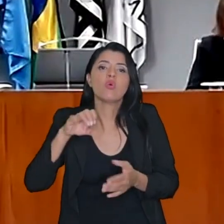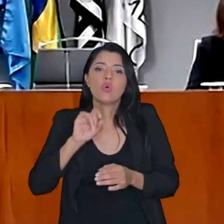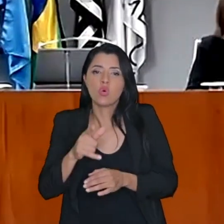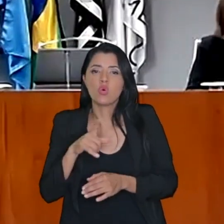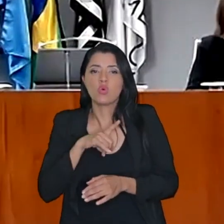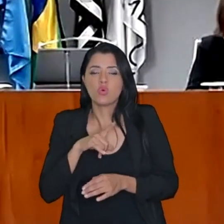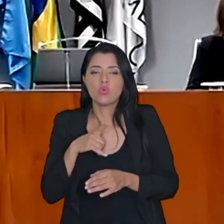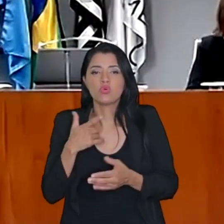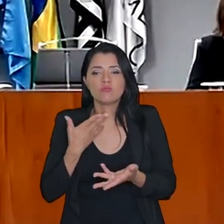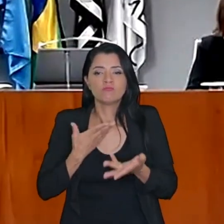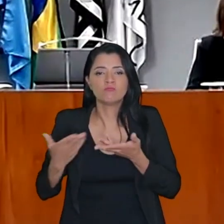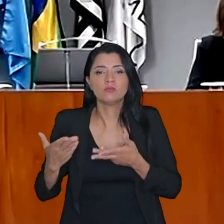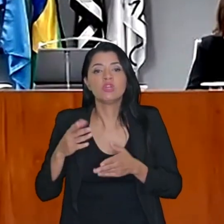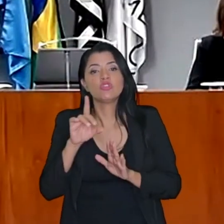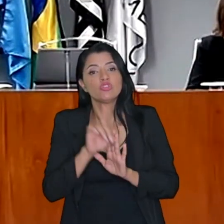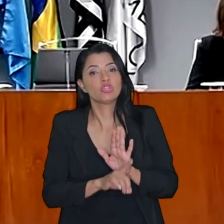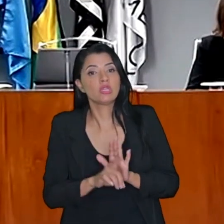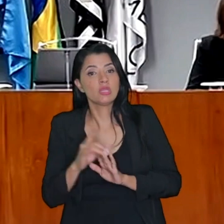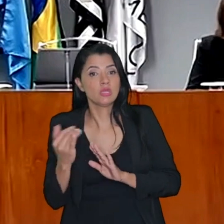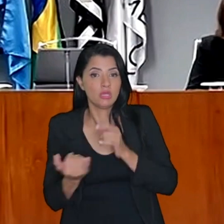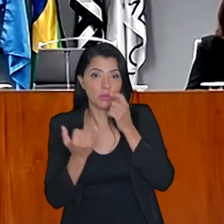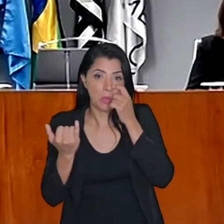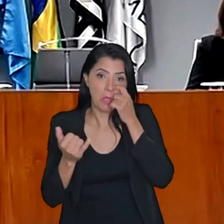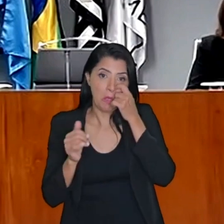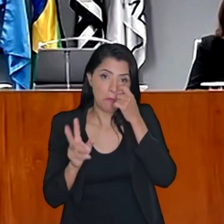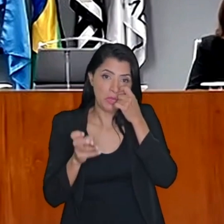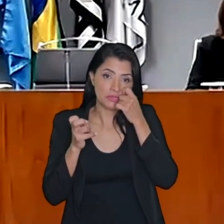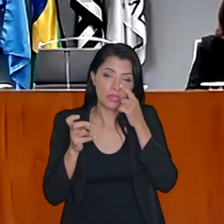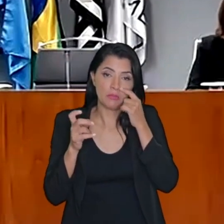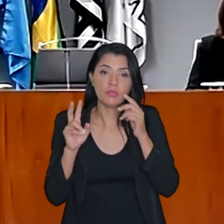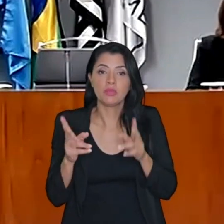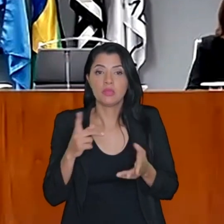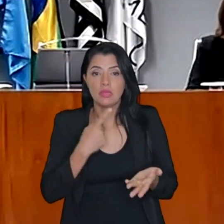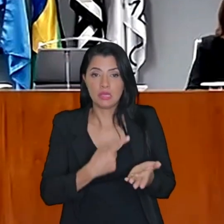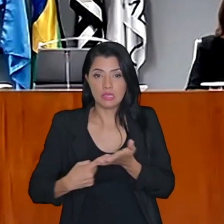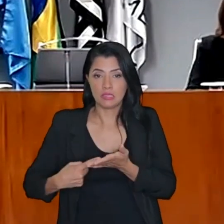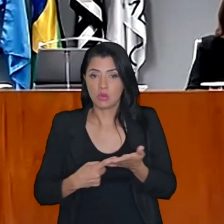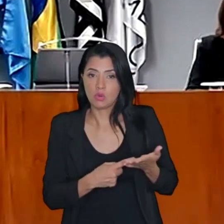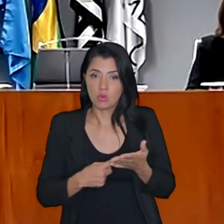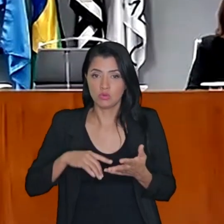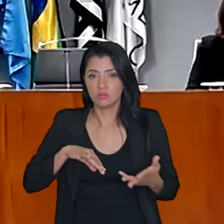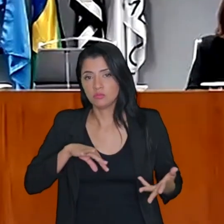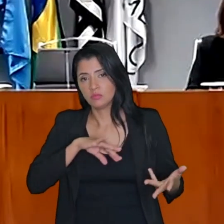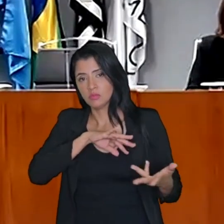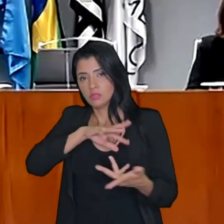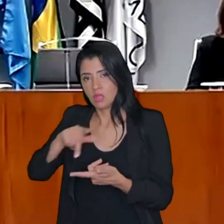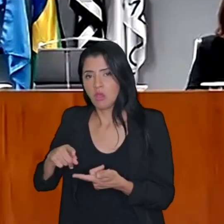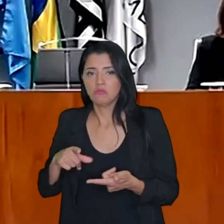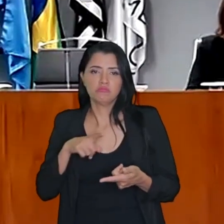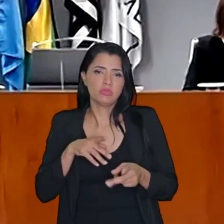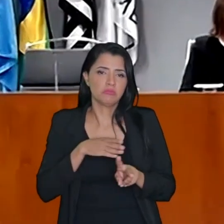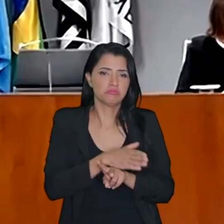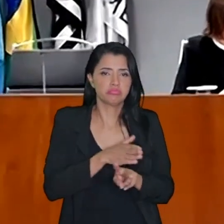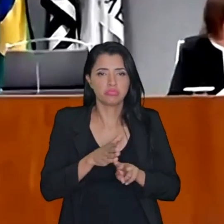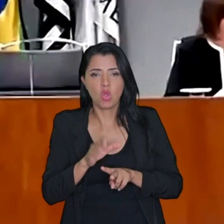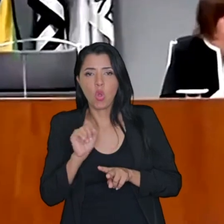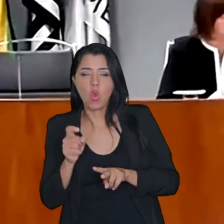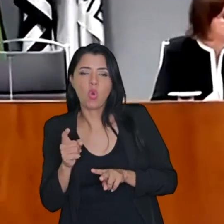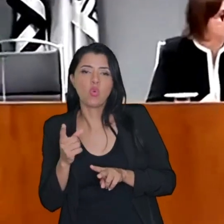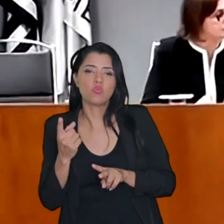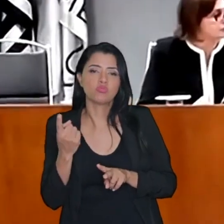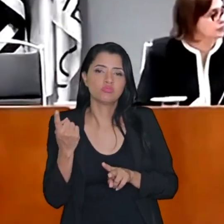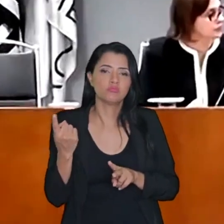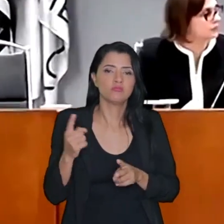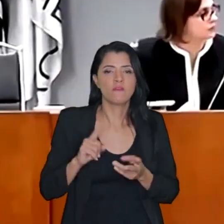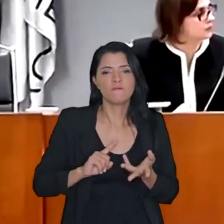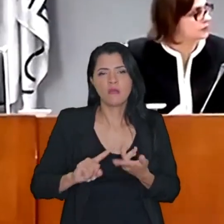no âmbito de intervenções em direitos fundamentais, se vê muito mais os acordos internacionais, sejam eles multilaterais ou bilaterais,